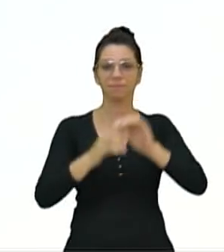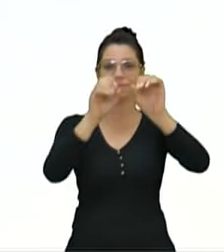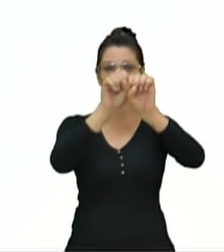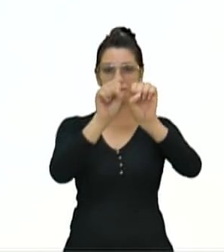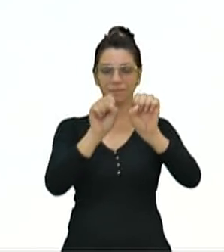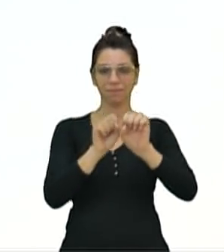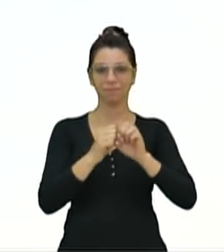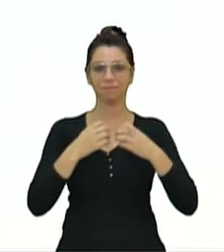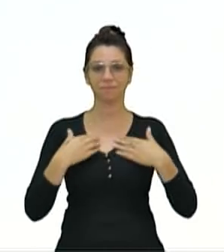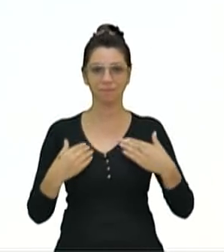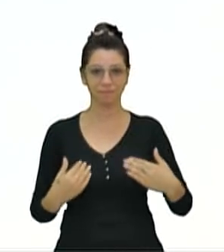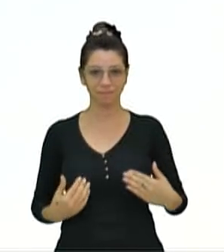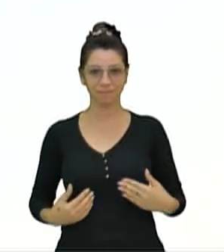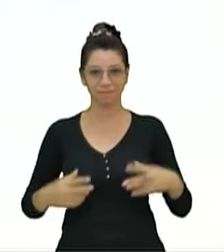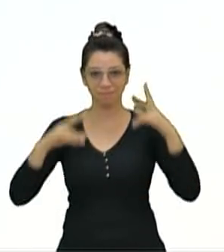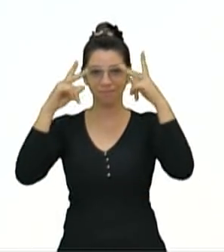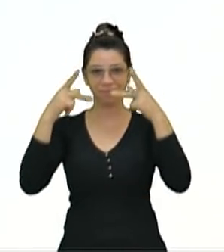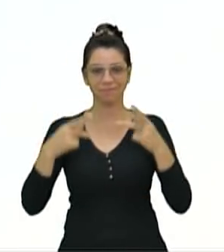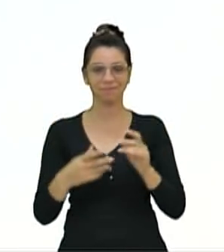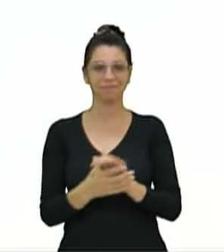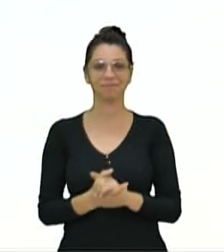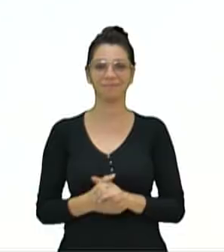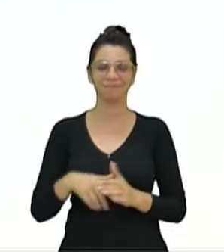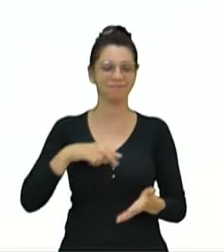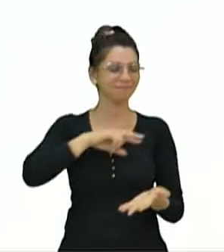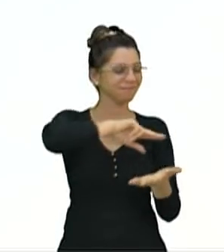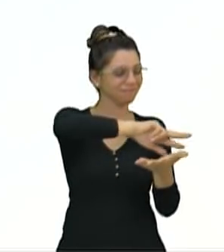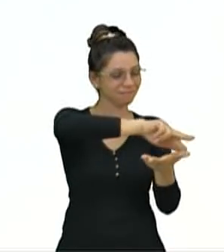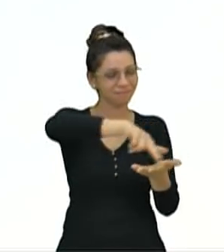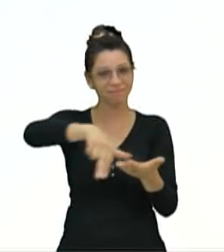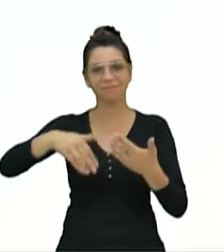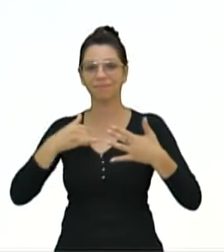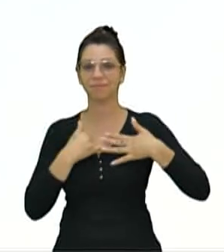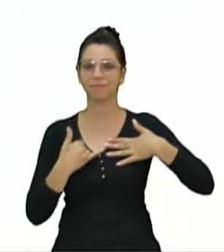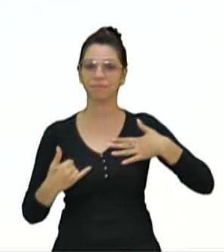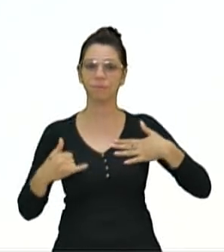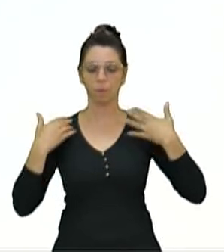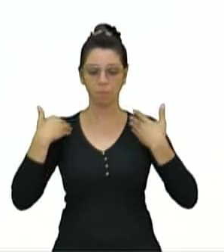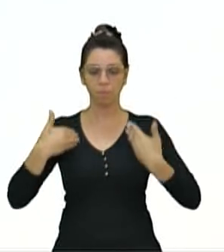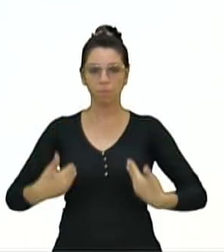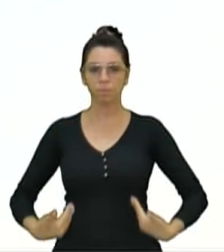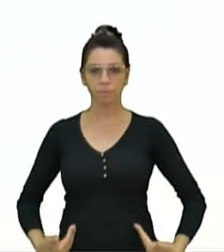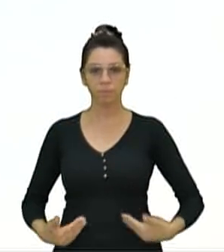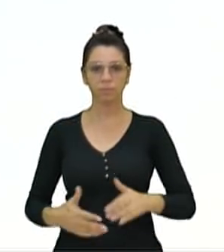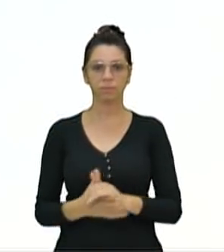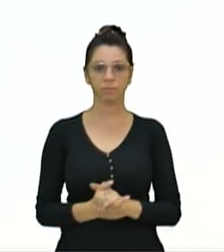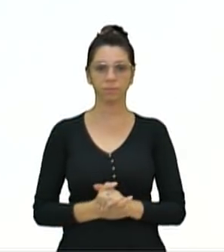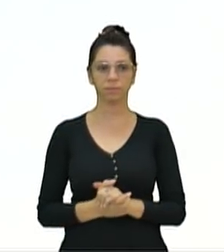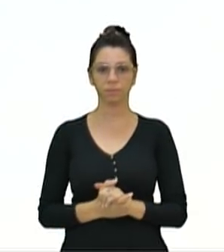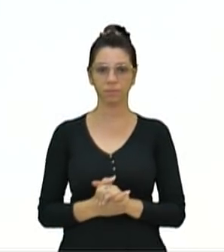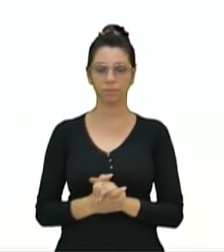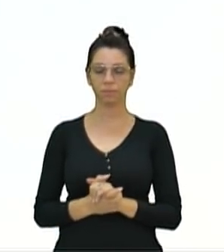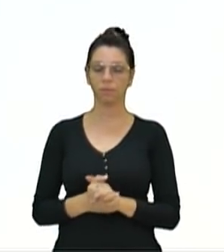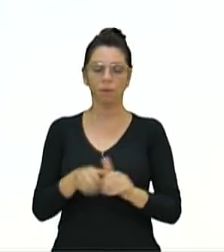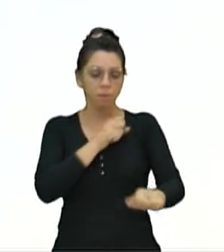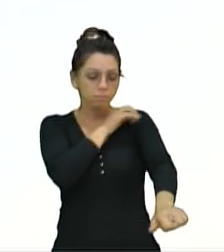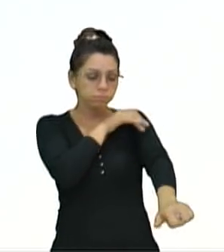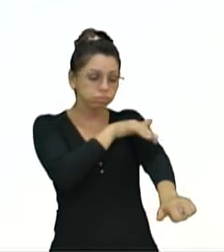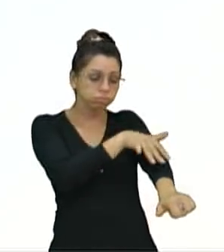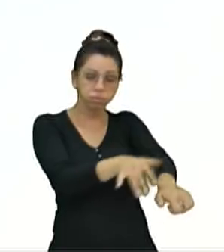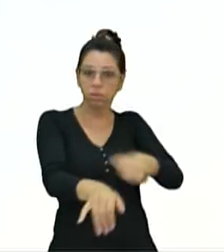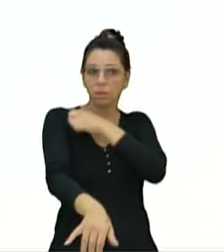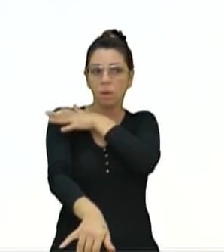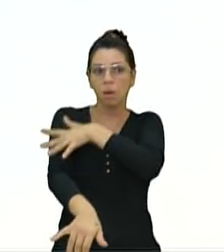do corpo humano. Então, vários vasos linfáticos no corpo todo, tá? As